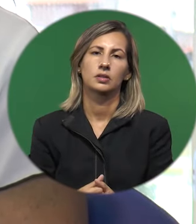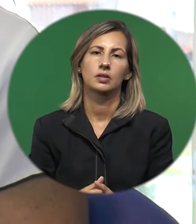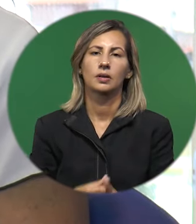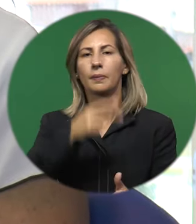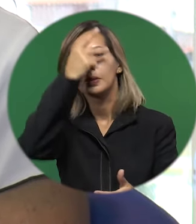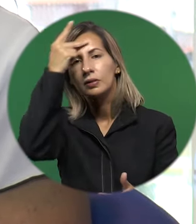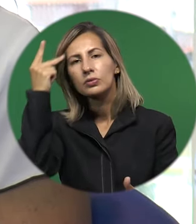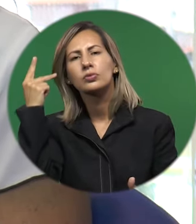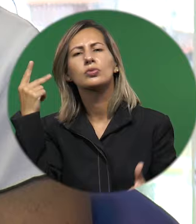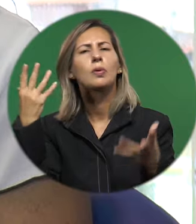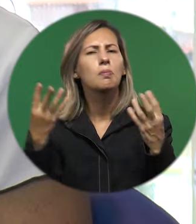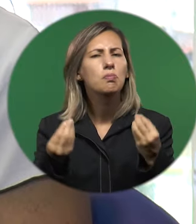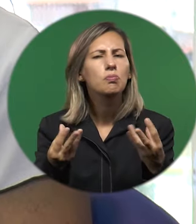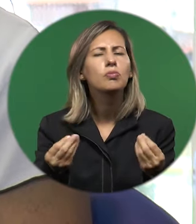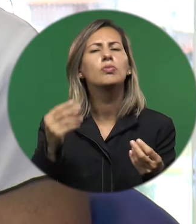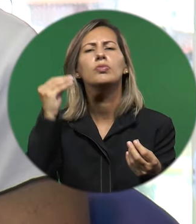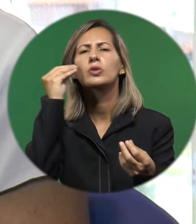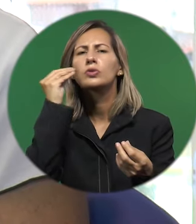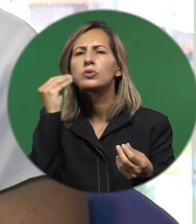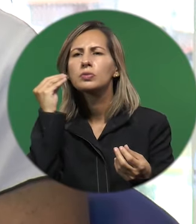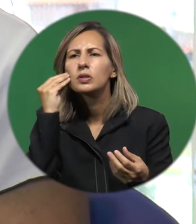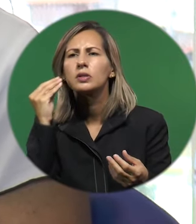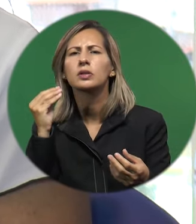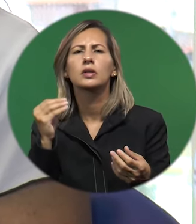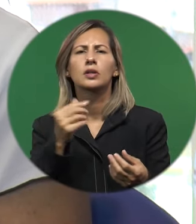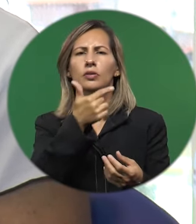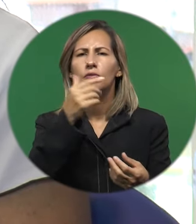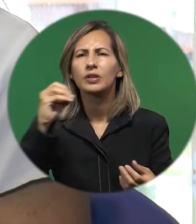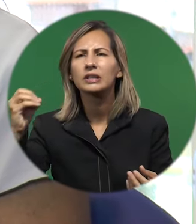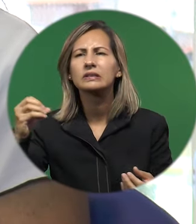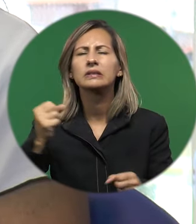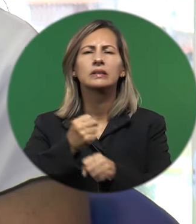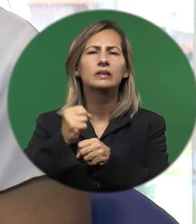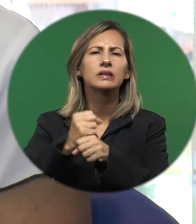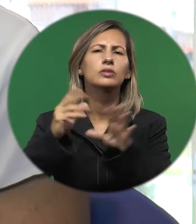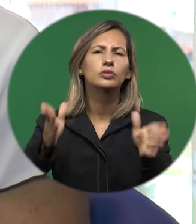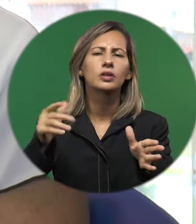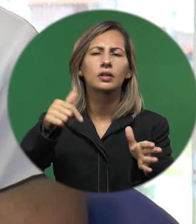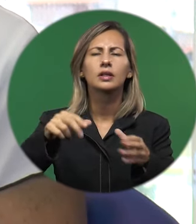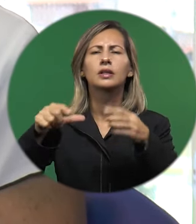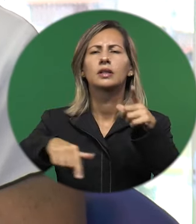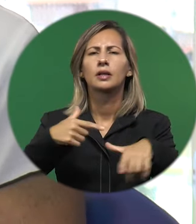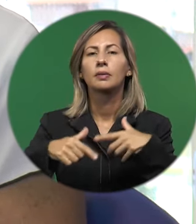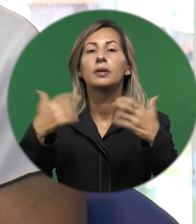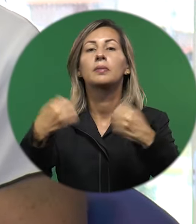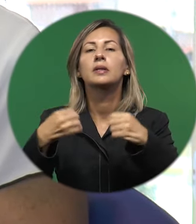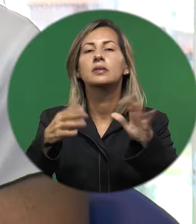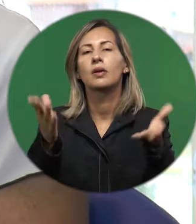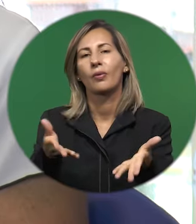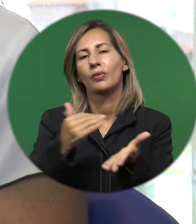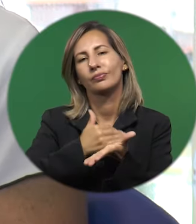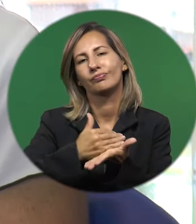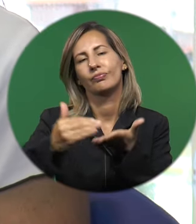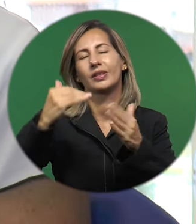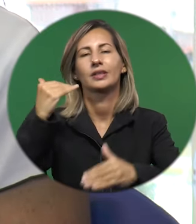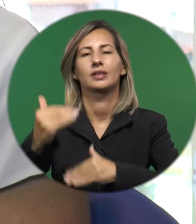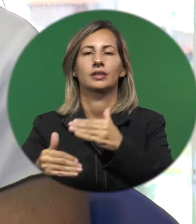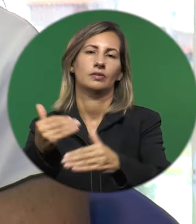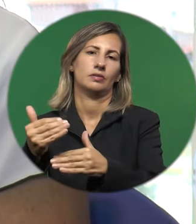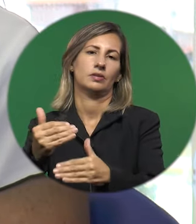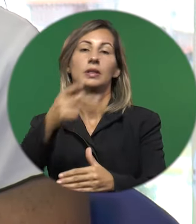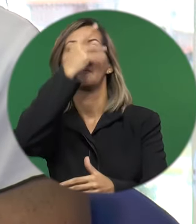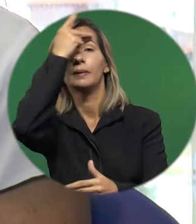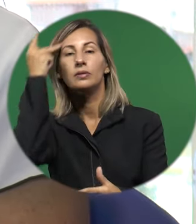sucessório, né? São servidores que têm muita experiência, que estão na casa há 20 e tantos anos. Então, a gente precisa agora entrar no